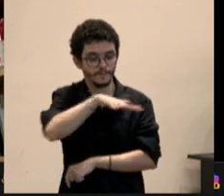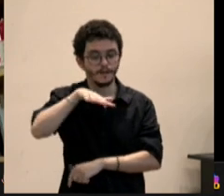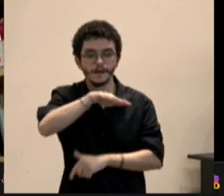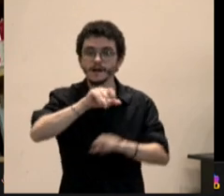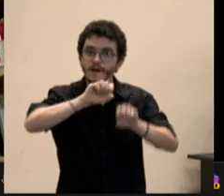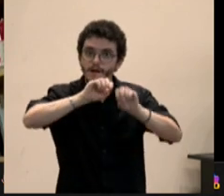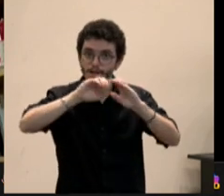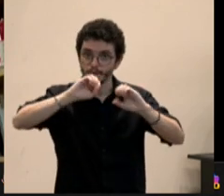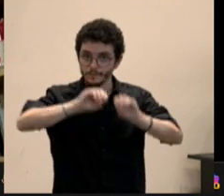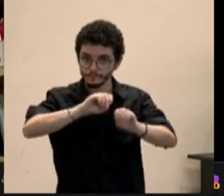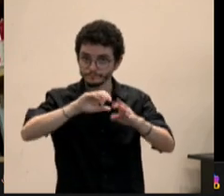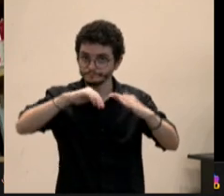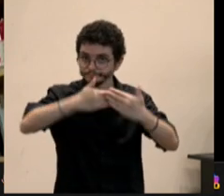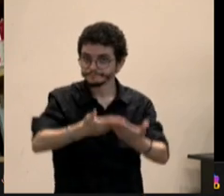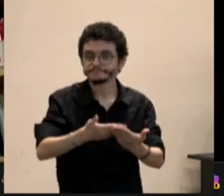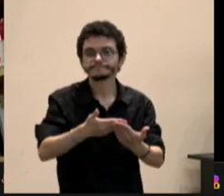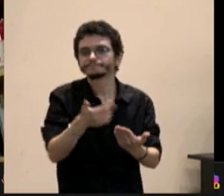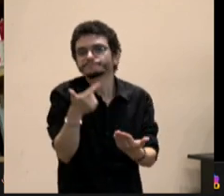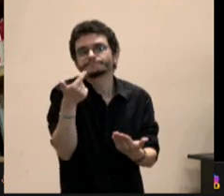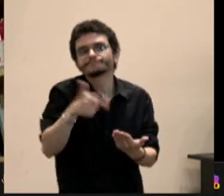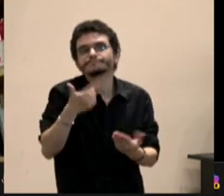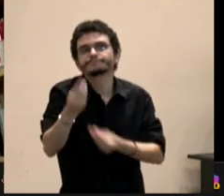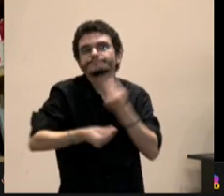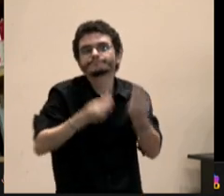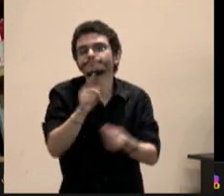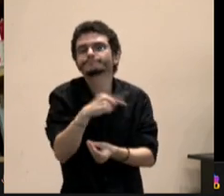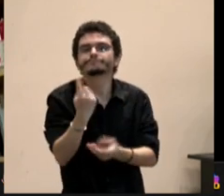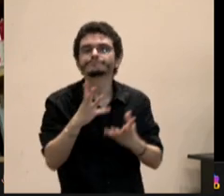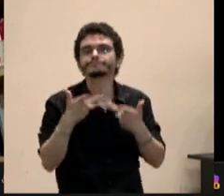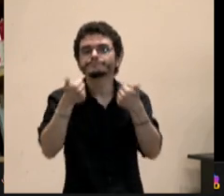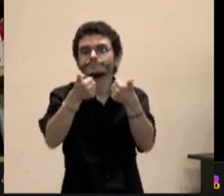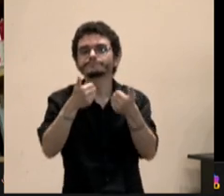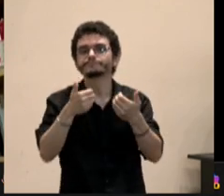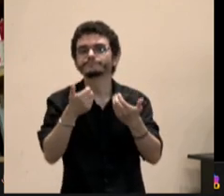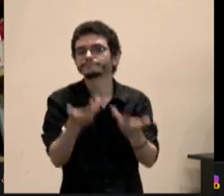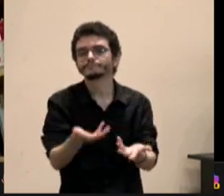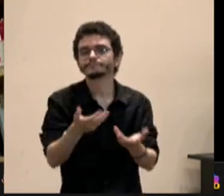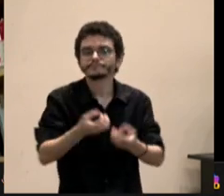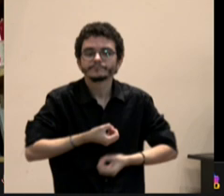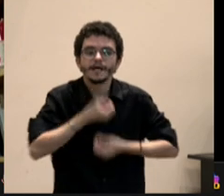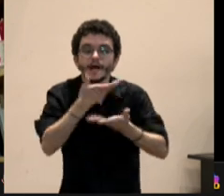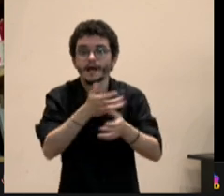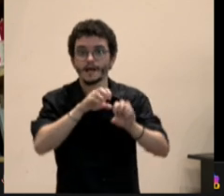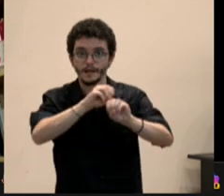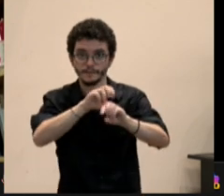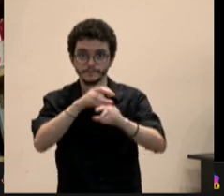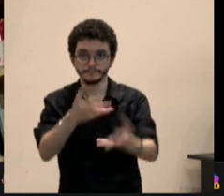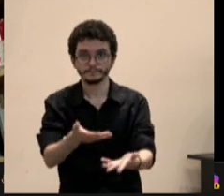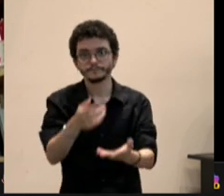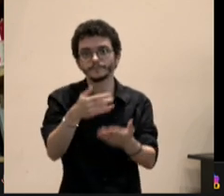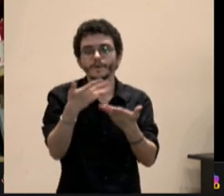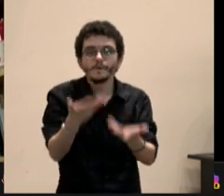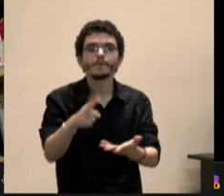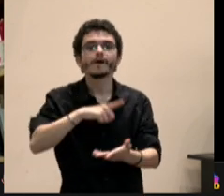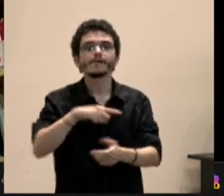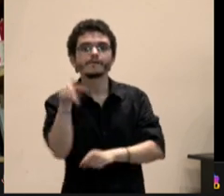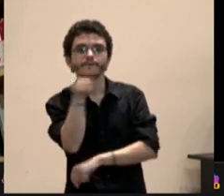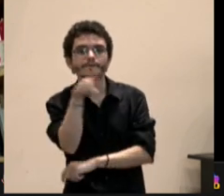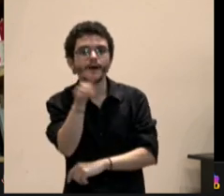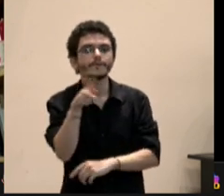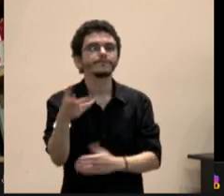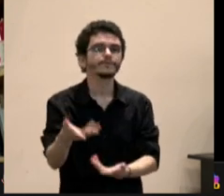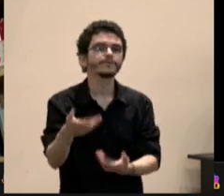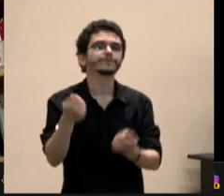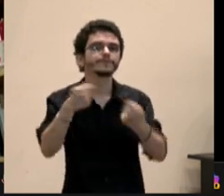escolar, não há como nós melhorarmos a qualidade da oferta de educação. Quando temos professores que precisam